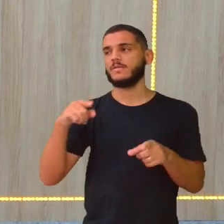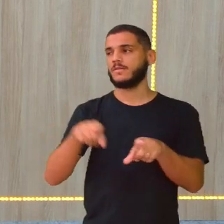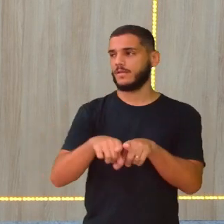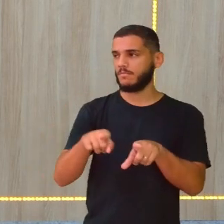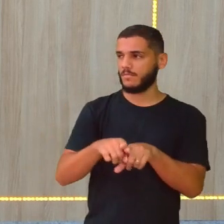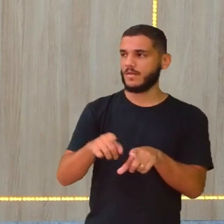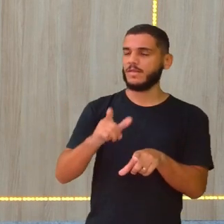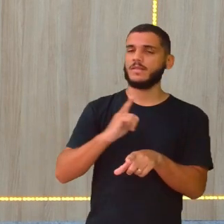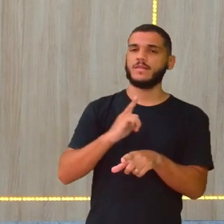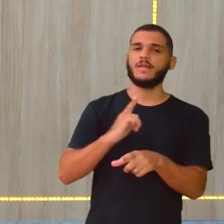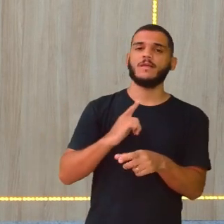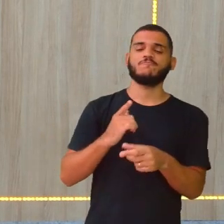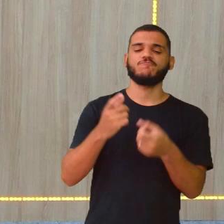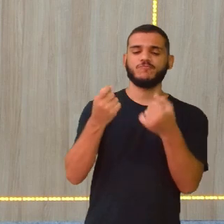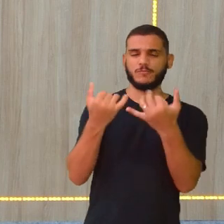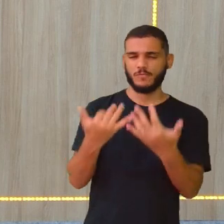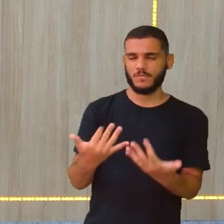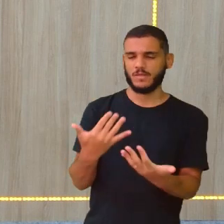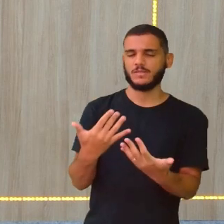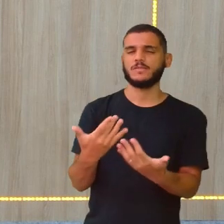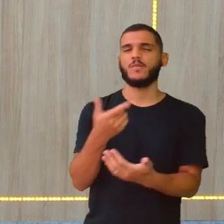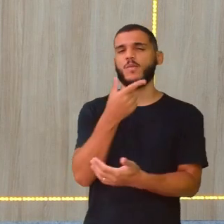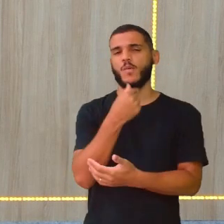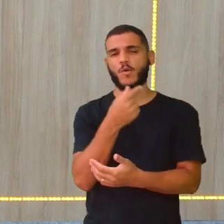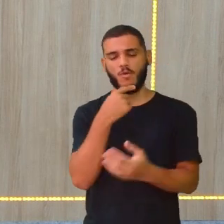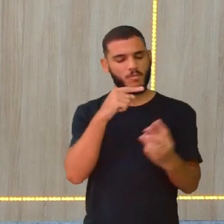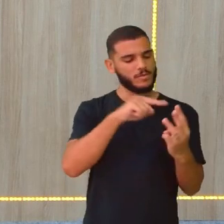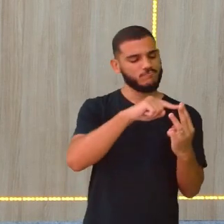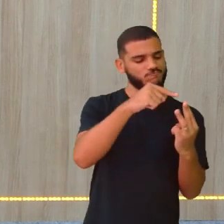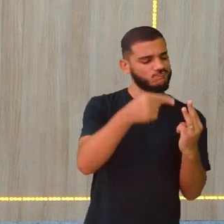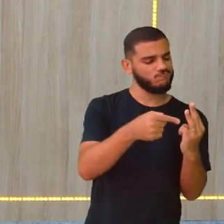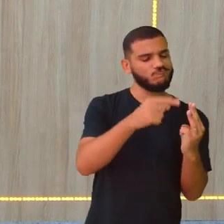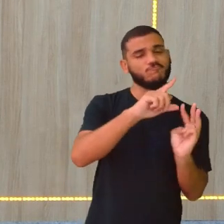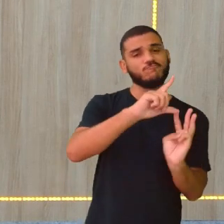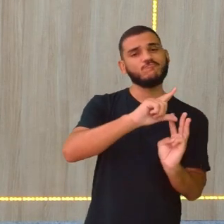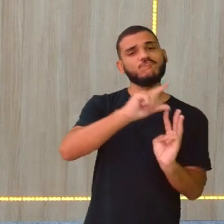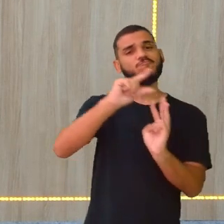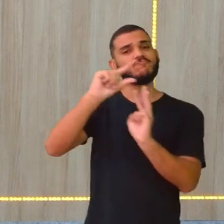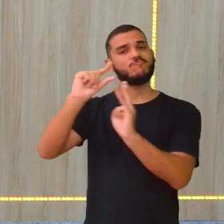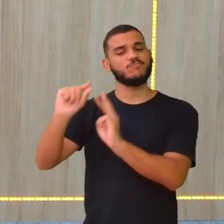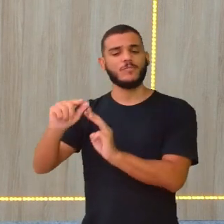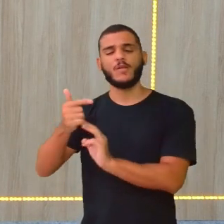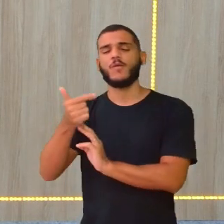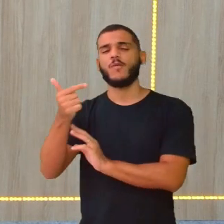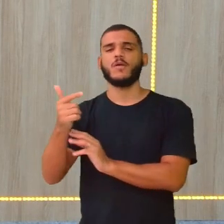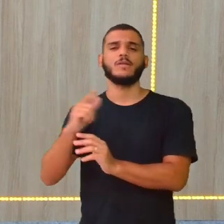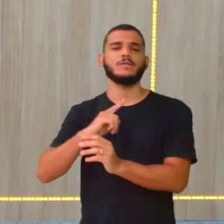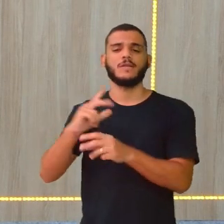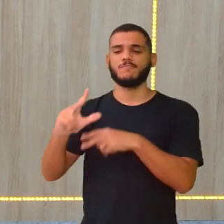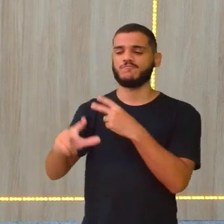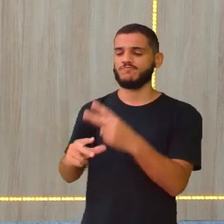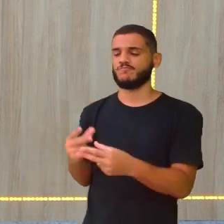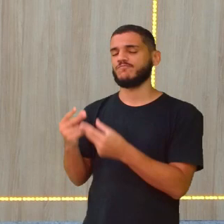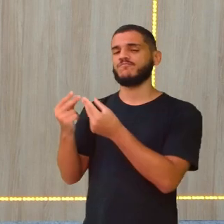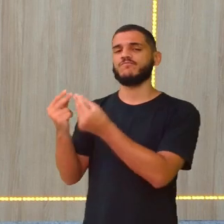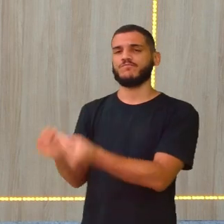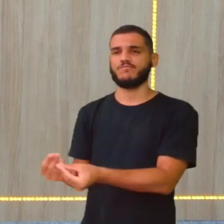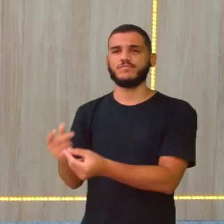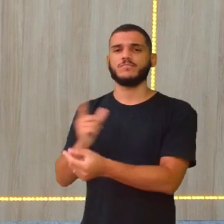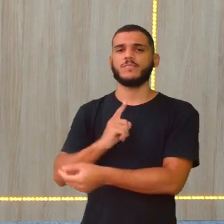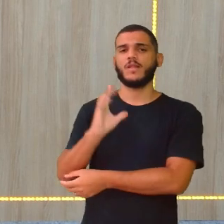narrativa contada com esses homens que são reis em um outro local e trazem, não é? Tem